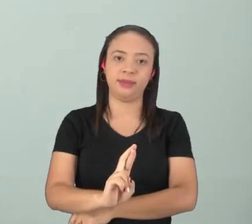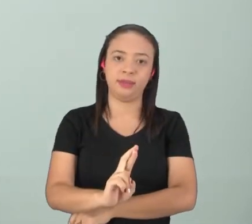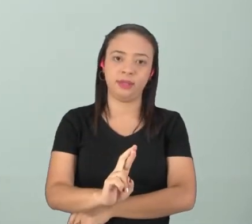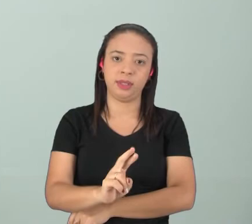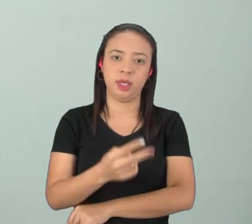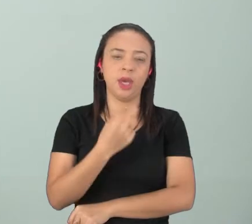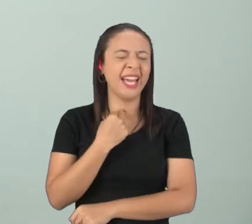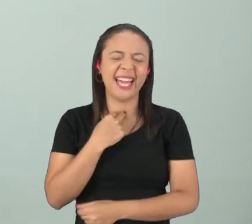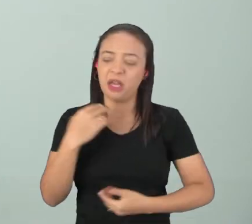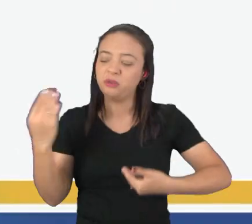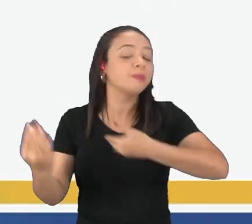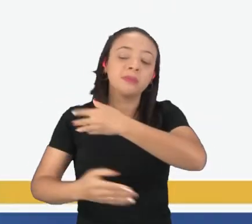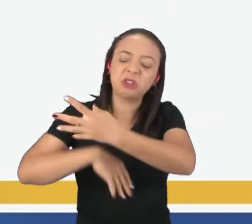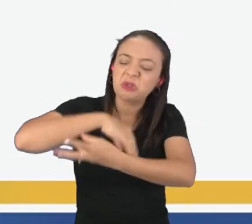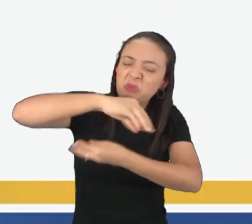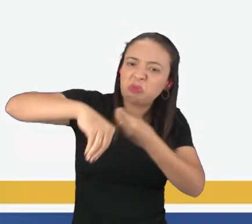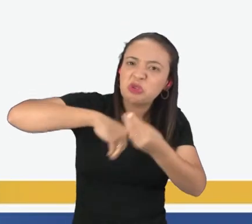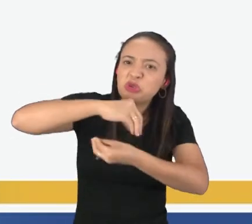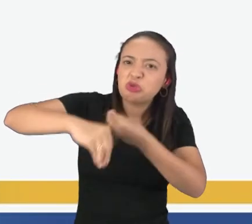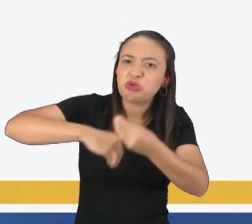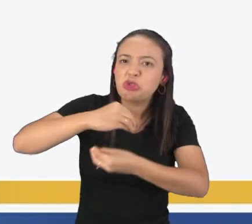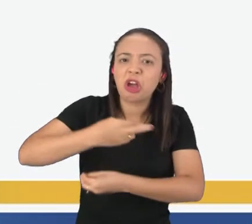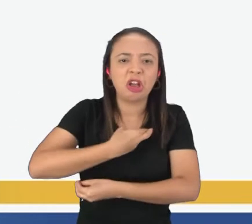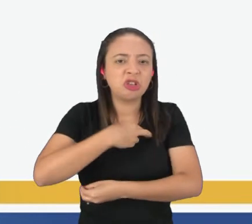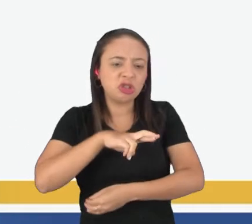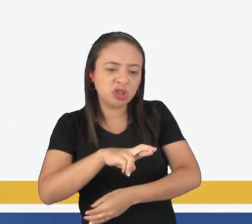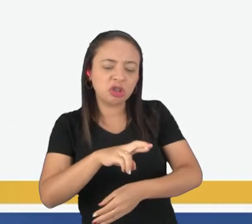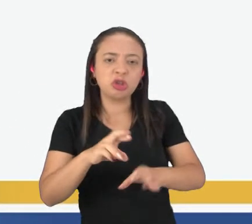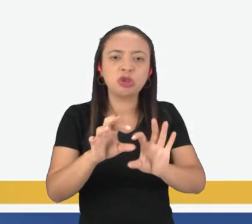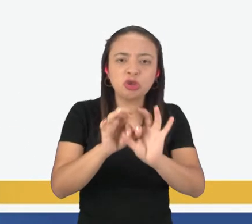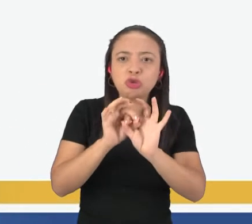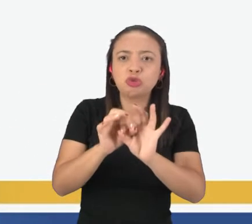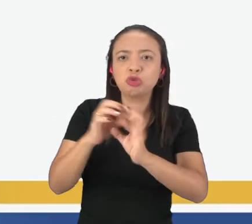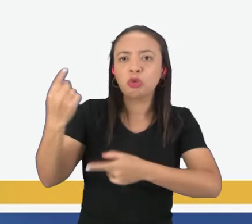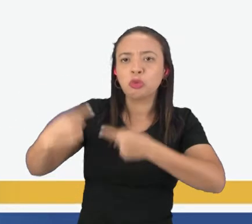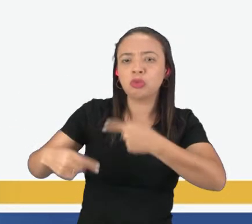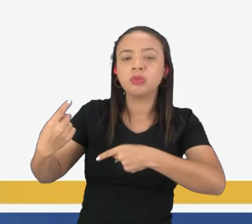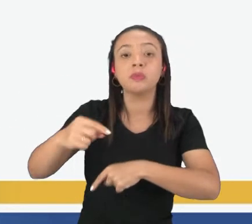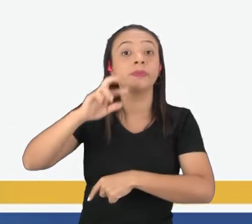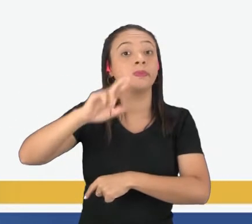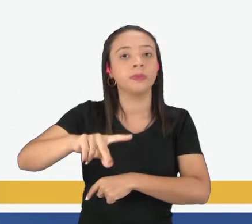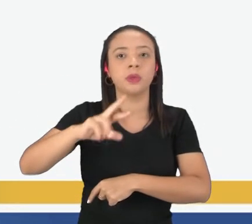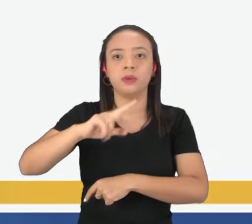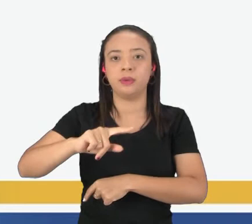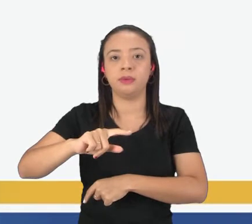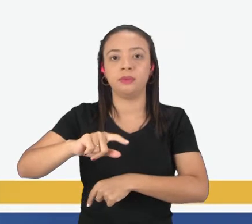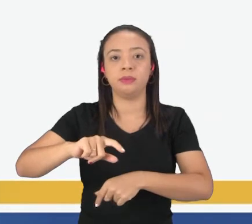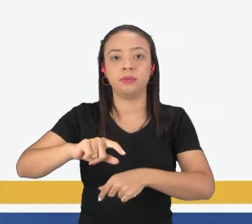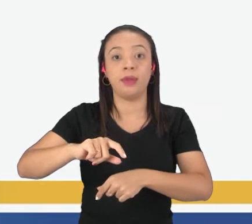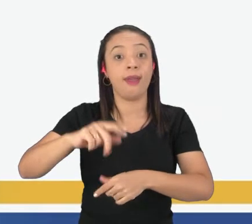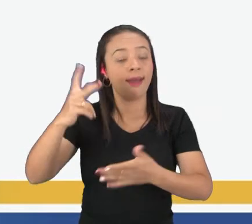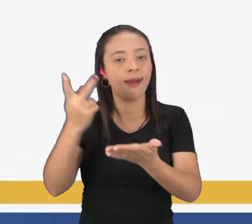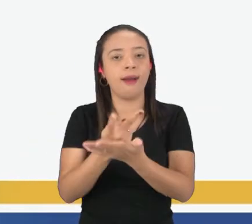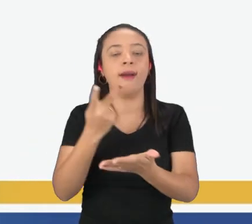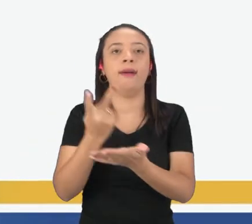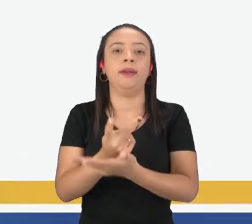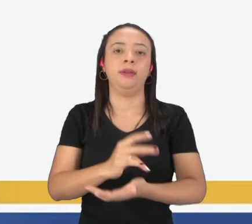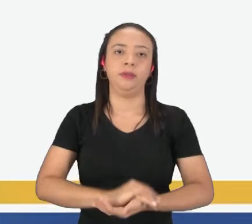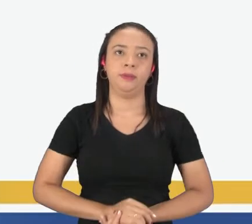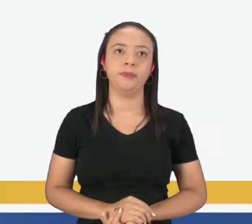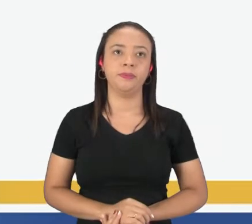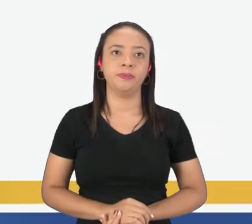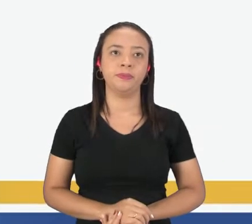mistura intencional de religião com política. Isso é uma corrupção do que é política, corrupção do que é